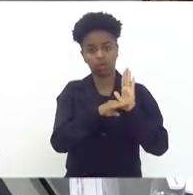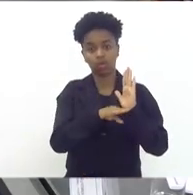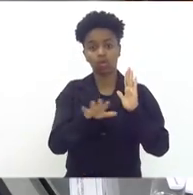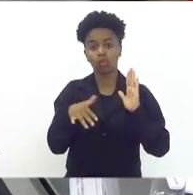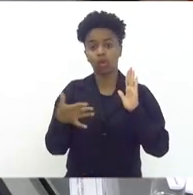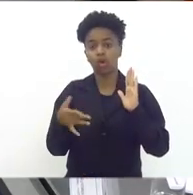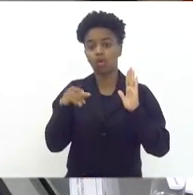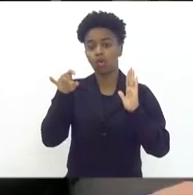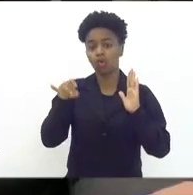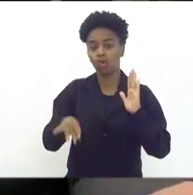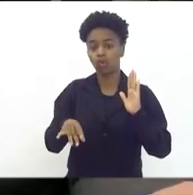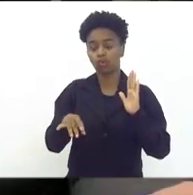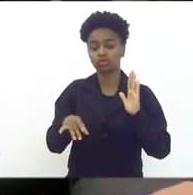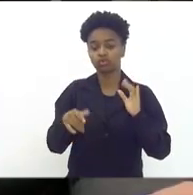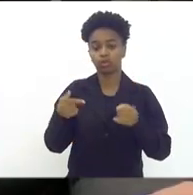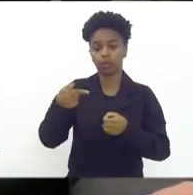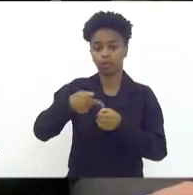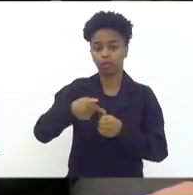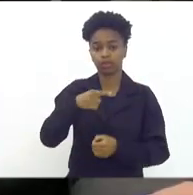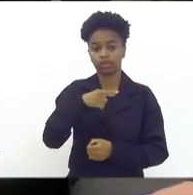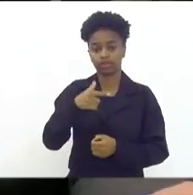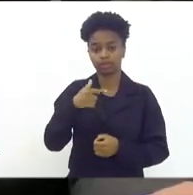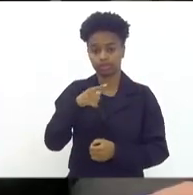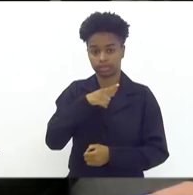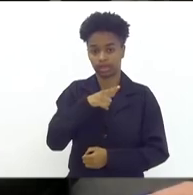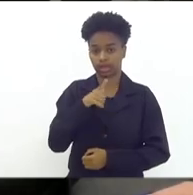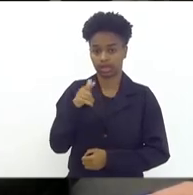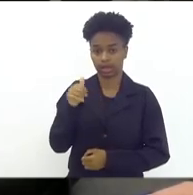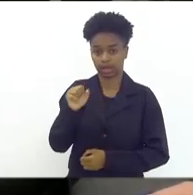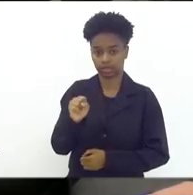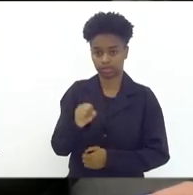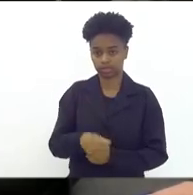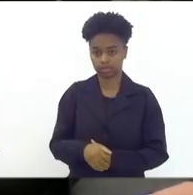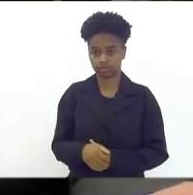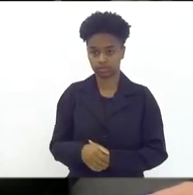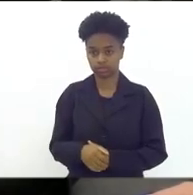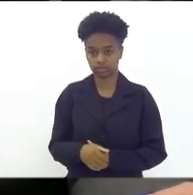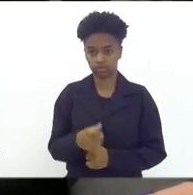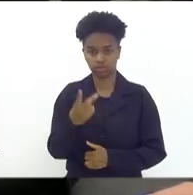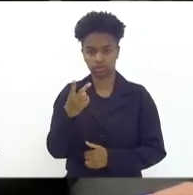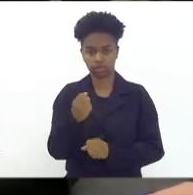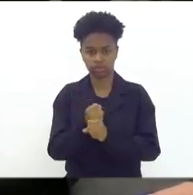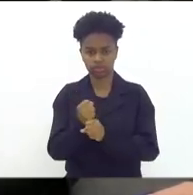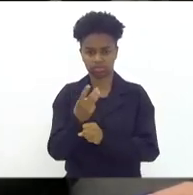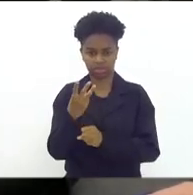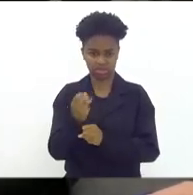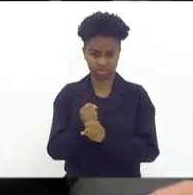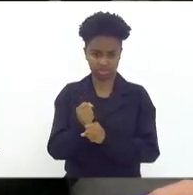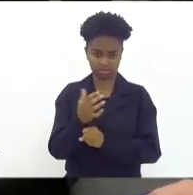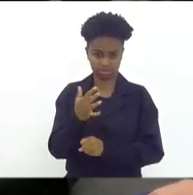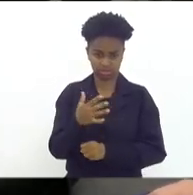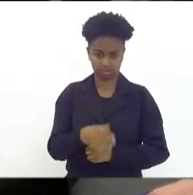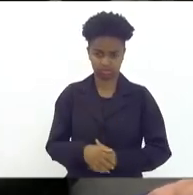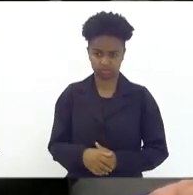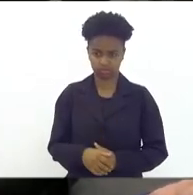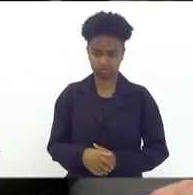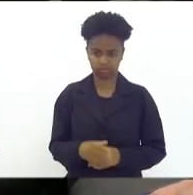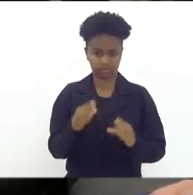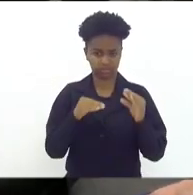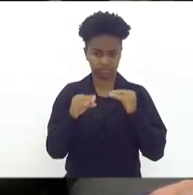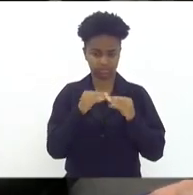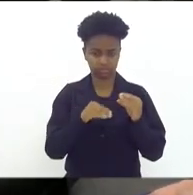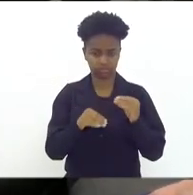postos que passaram a ter o gás vai pegar aí os dois anos dois três anos está nisso pediu todo aqueles que foram